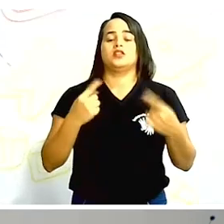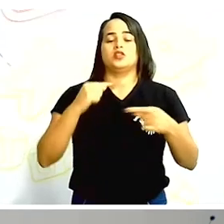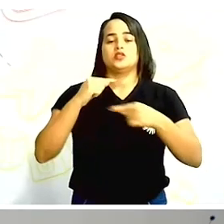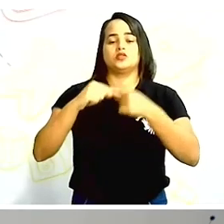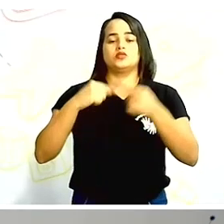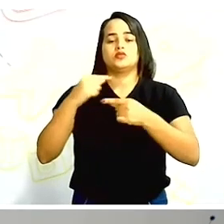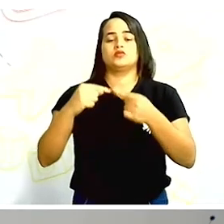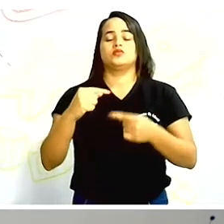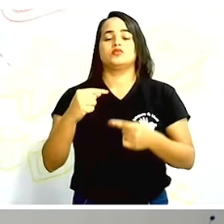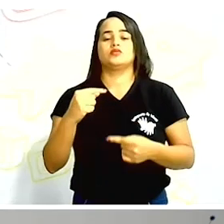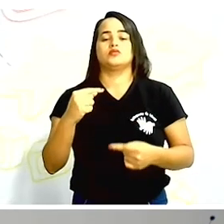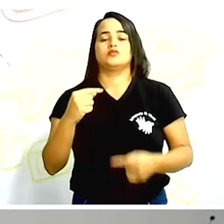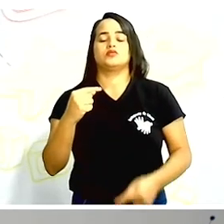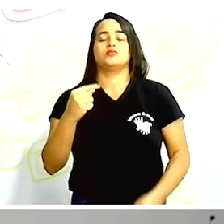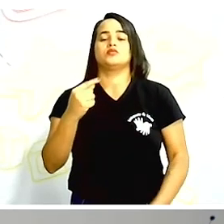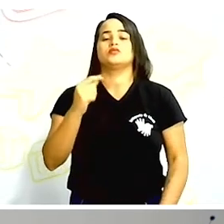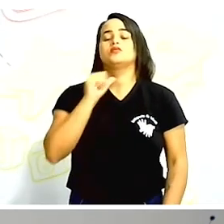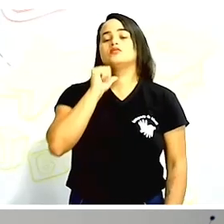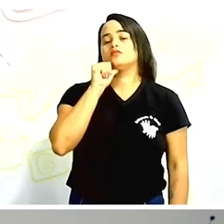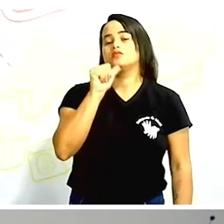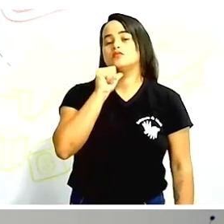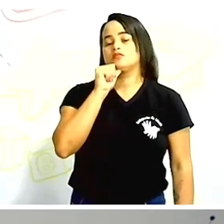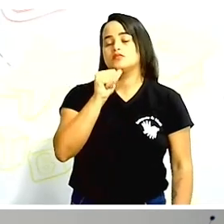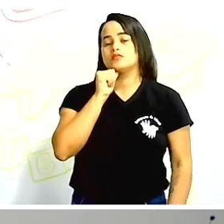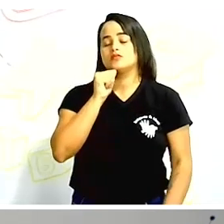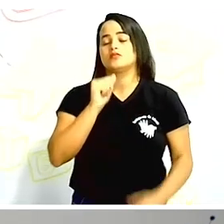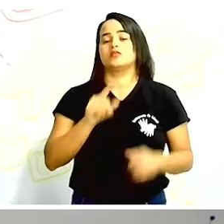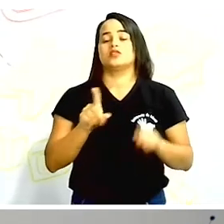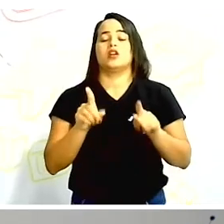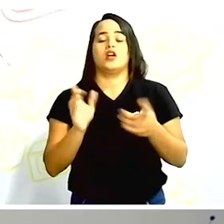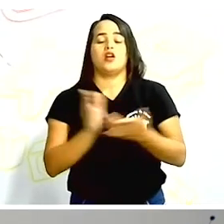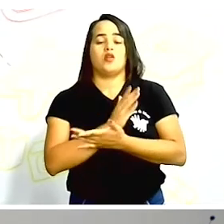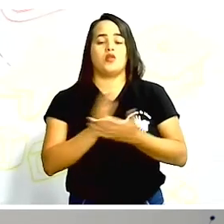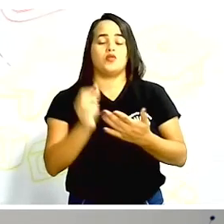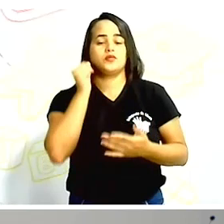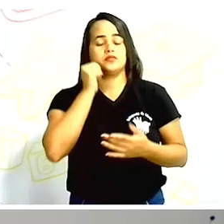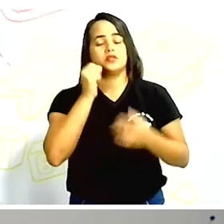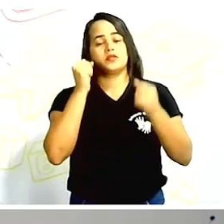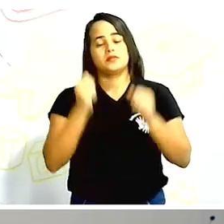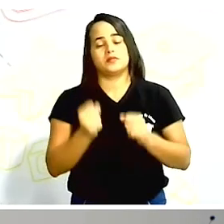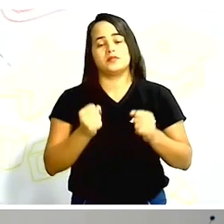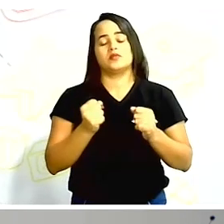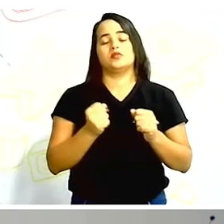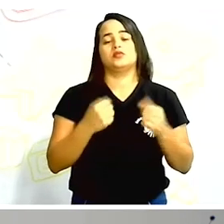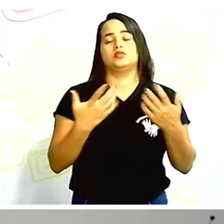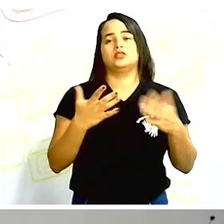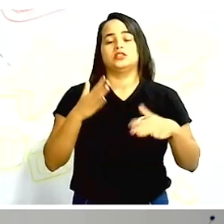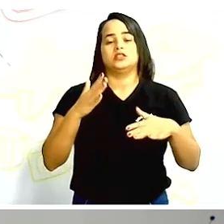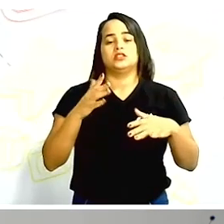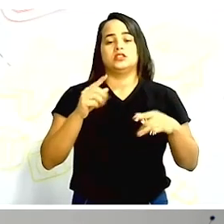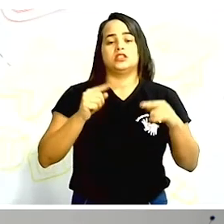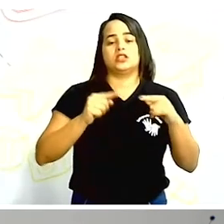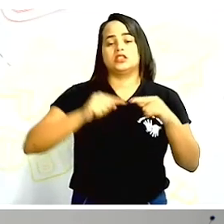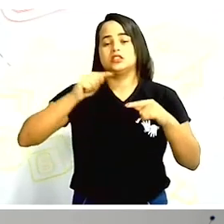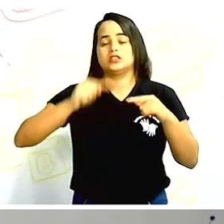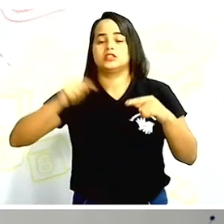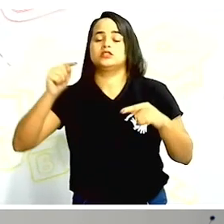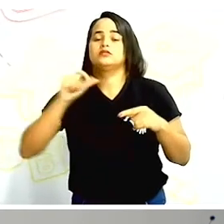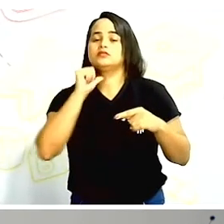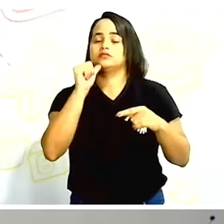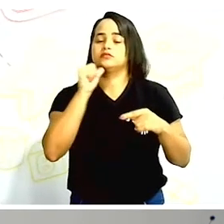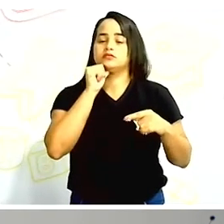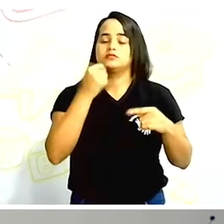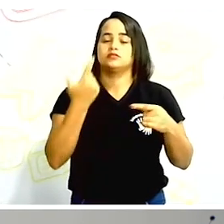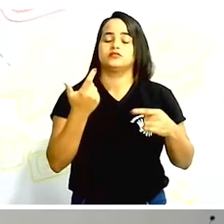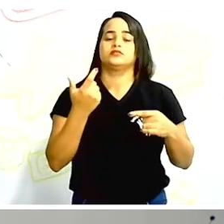é normal, fora da gestação. E também algumas mulheres também podem apresentar alterações da menstruação, como é o caso